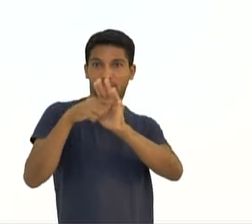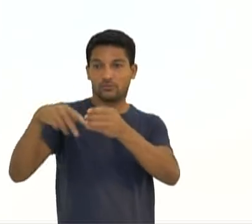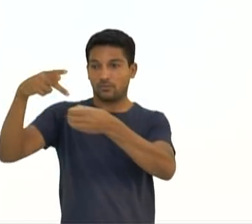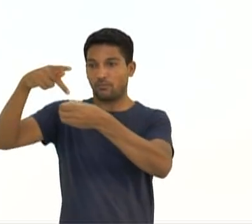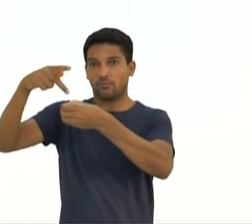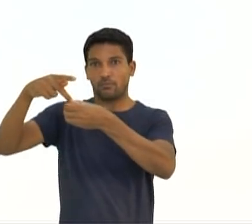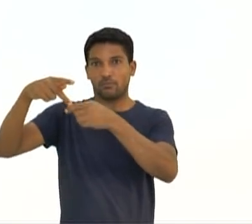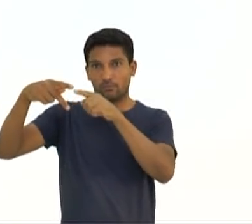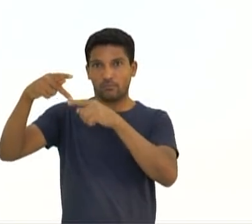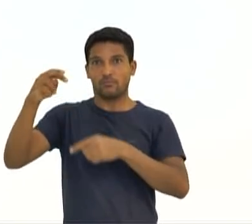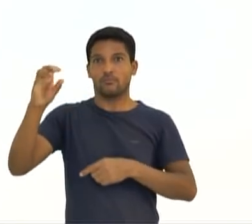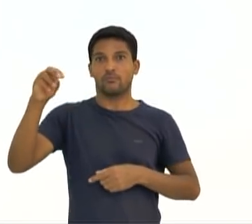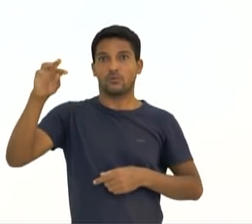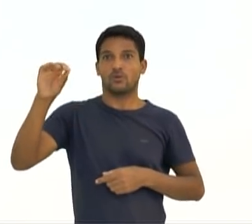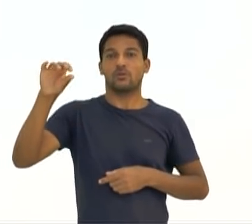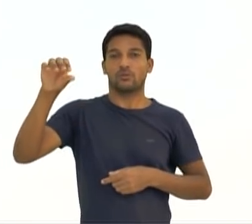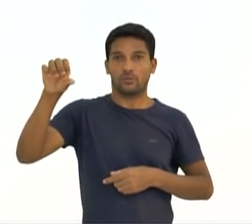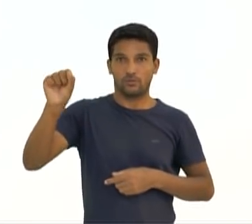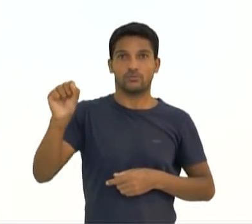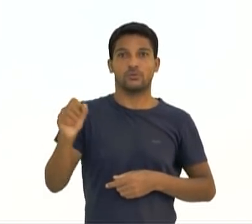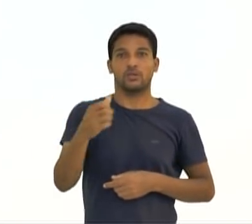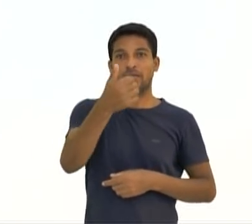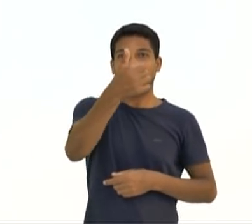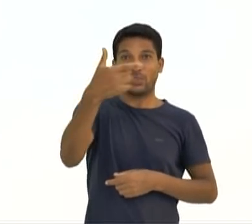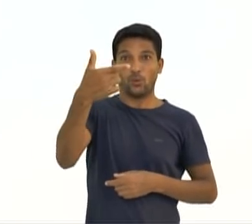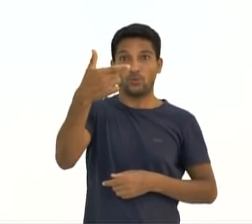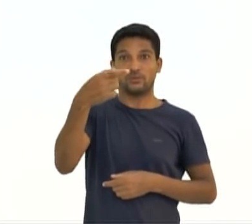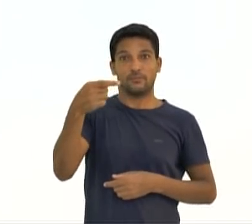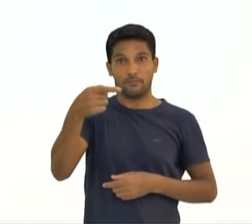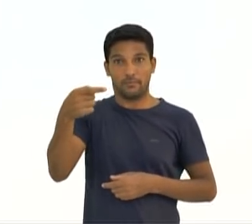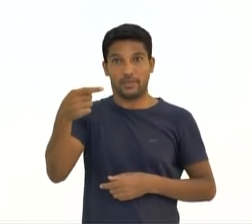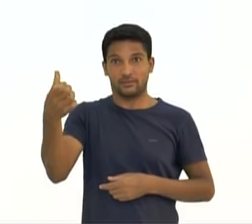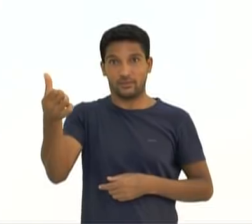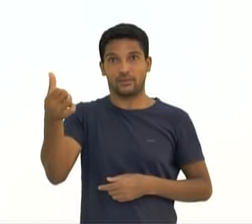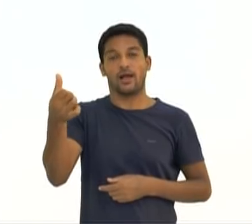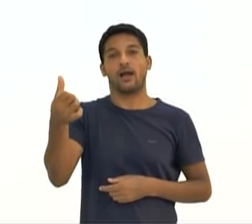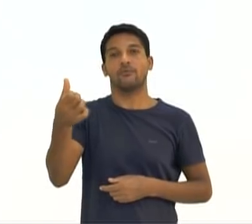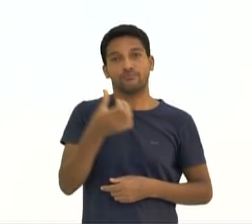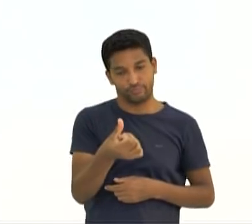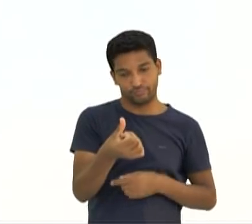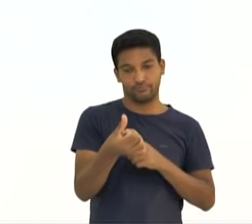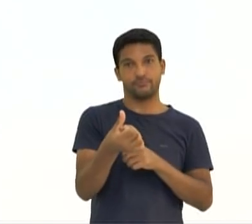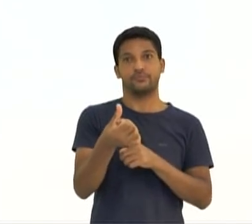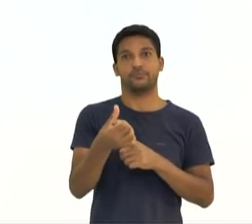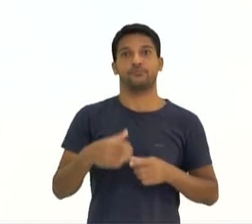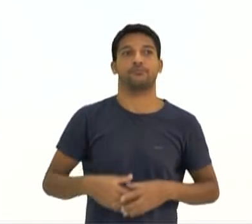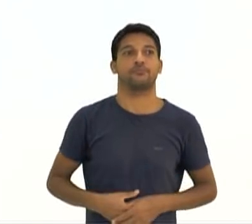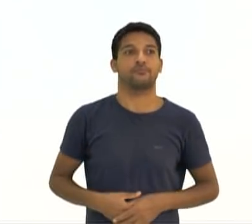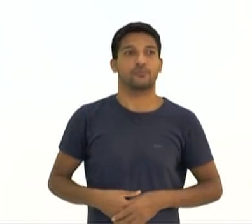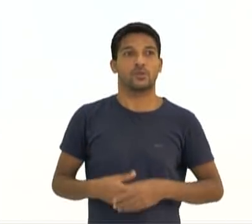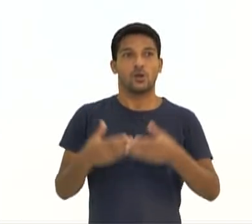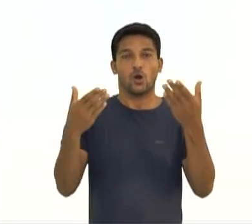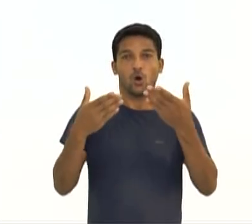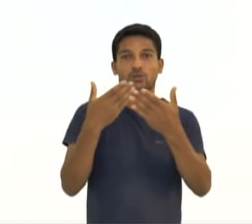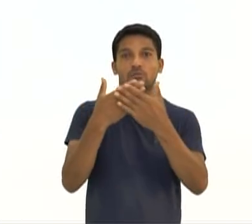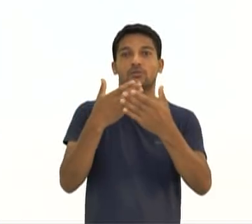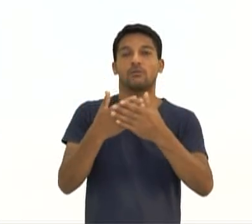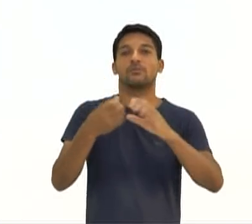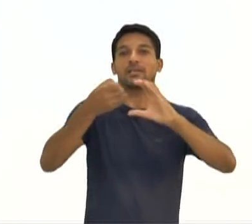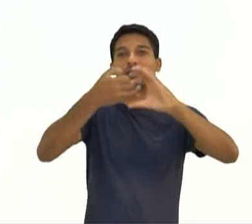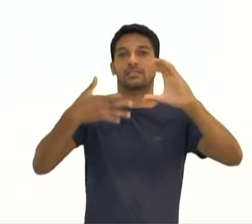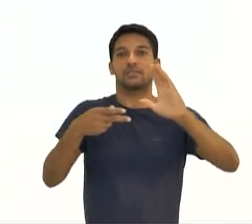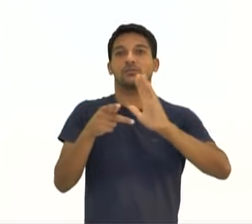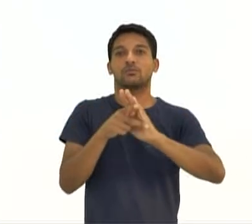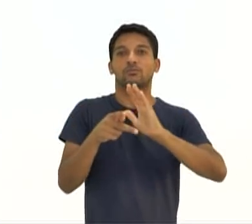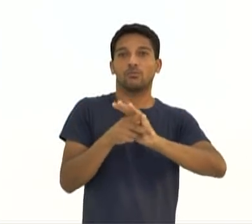6, também é 6. Beleza? Hoje nós vimos um pouco da classificação periódica dos elementos, trabalhamos os conceitos mais